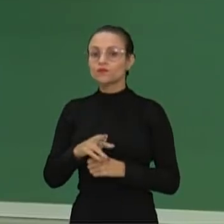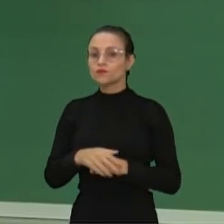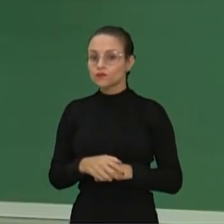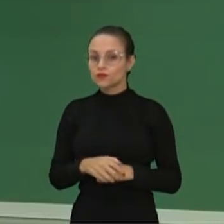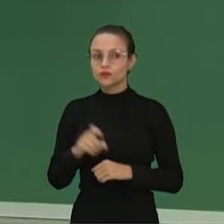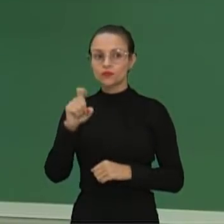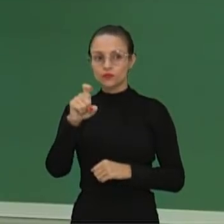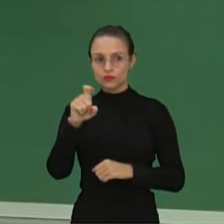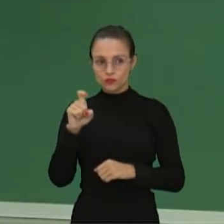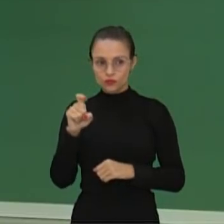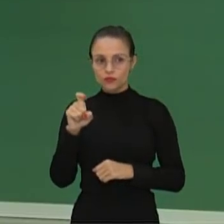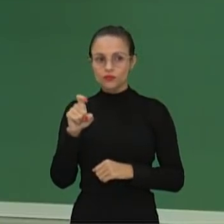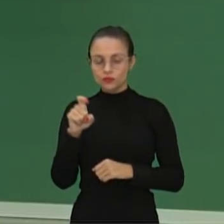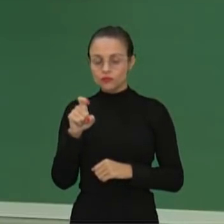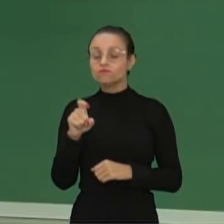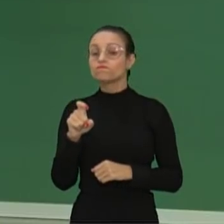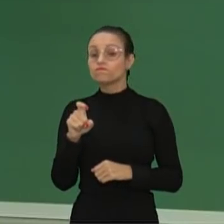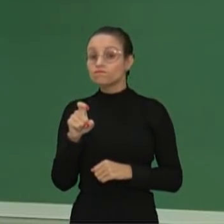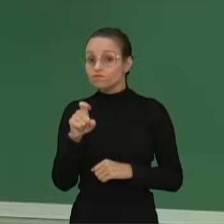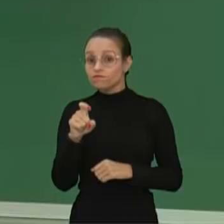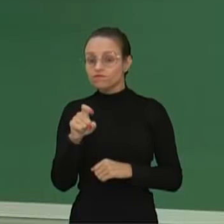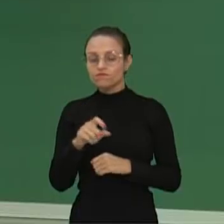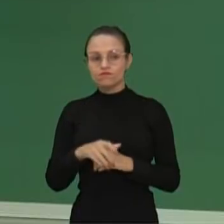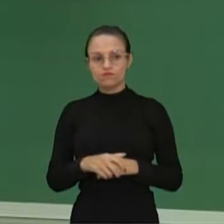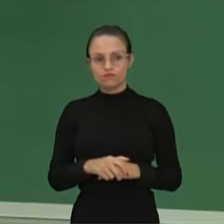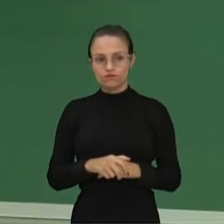dá o x, que é o quê?